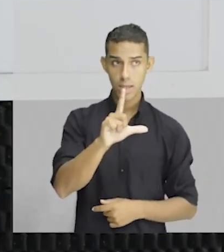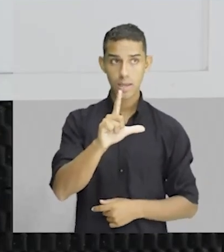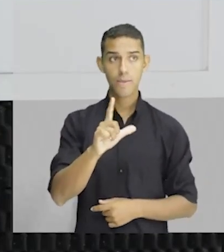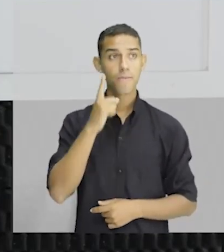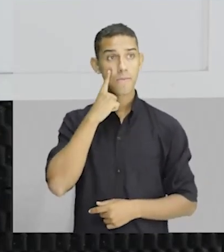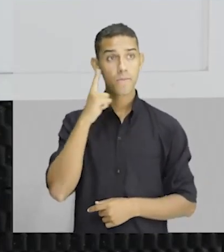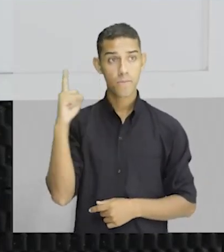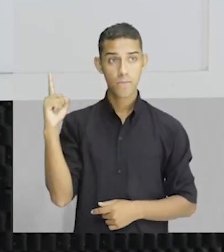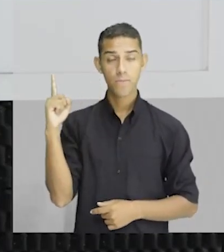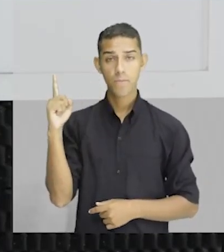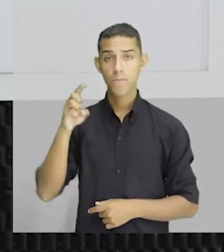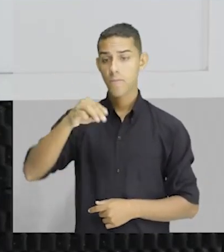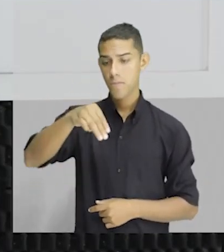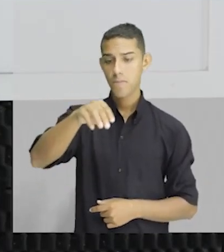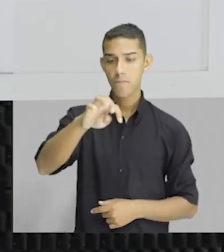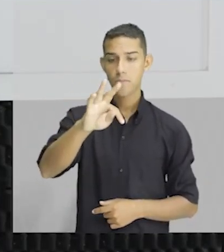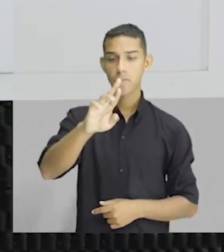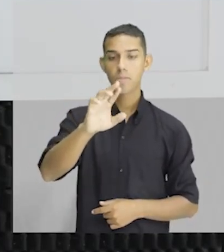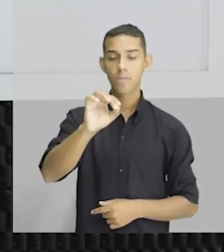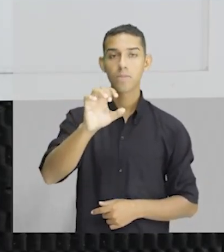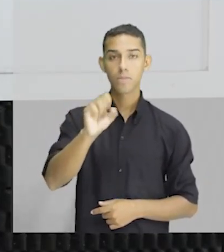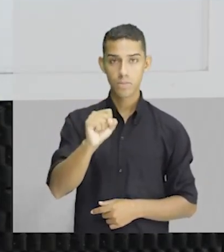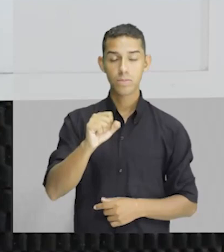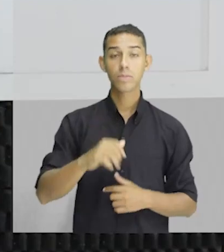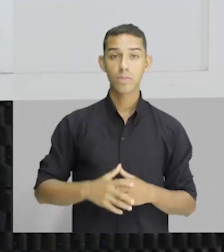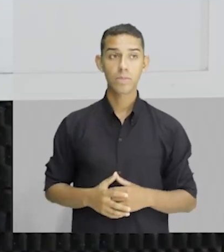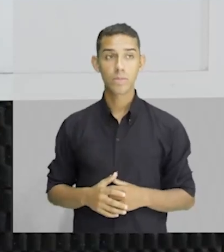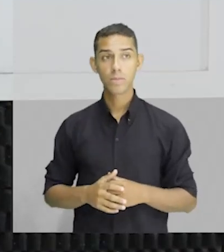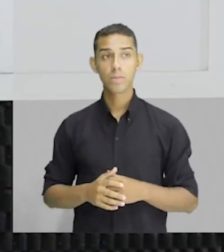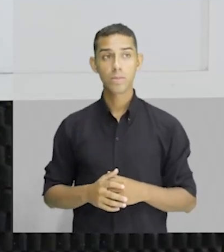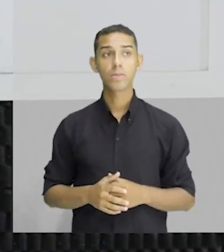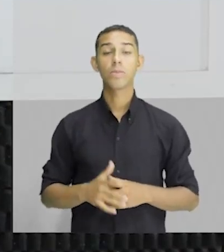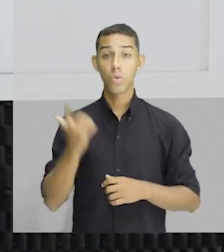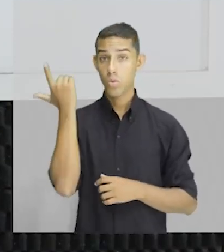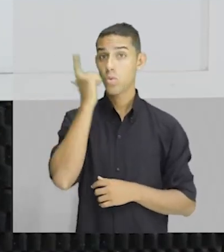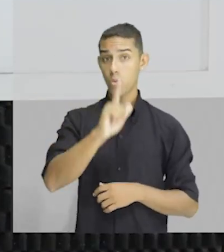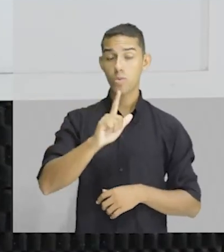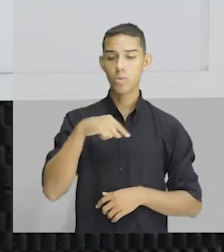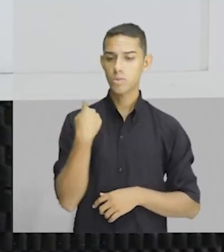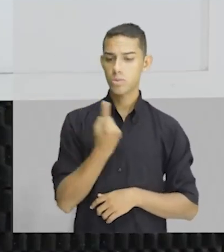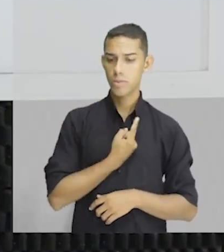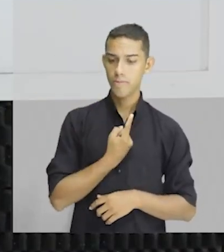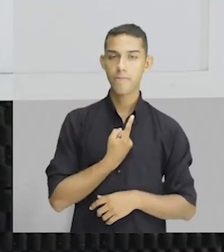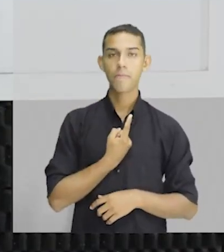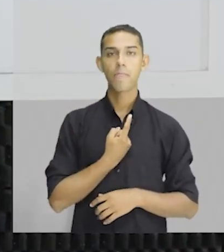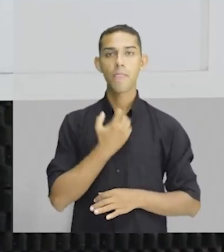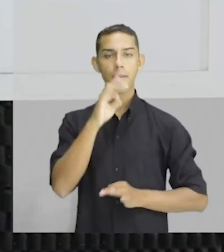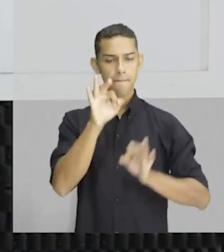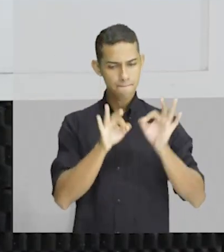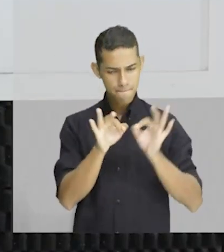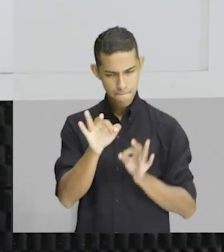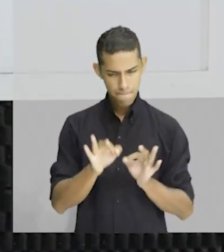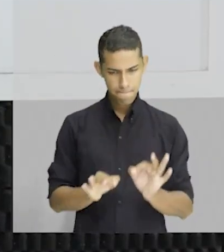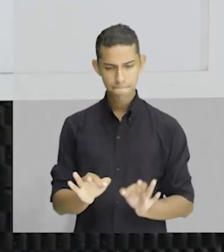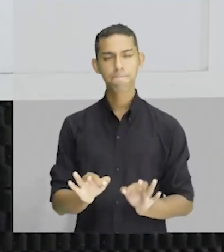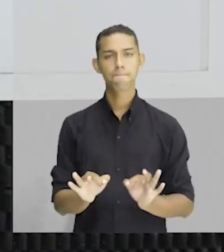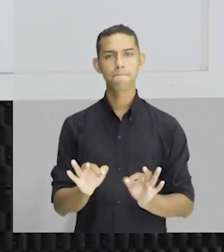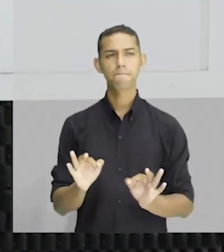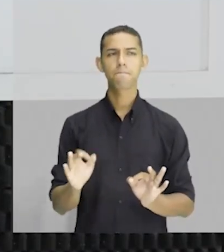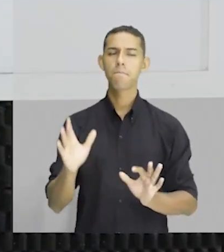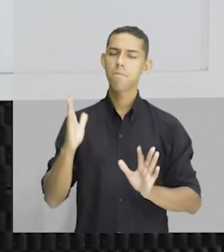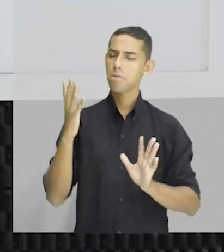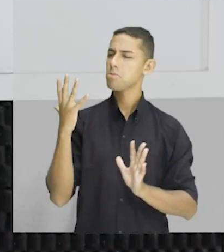botar bem aqui, ó, metros. Bom? Dá pra gente arrumar esse número para ele ficar mais